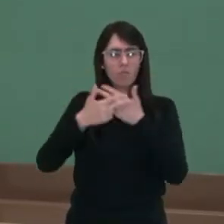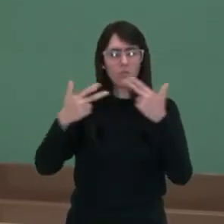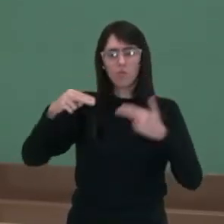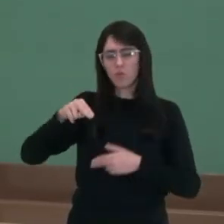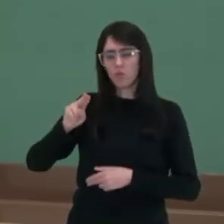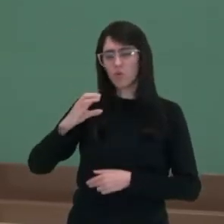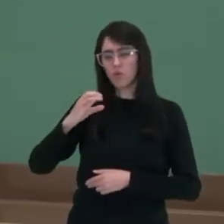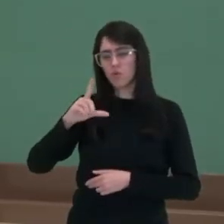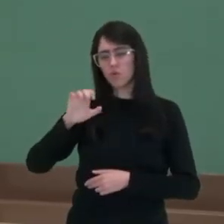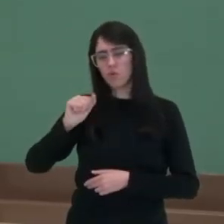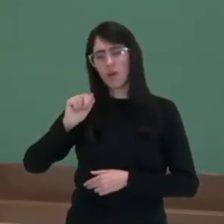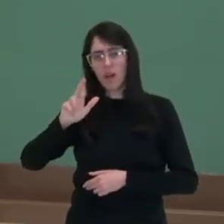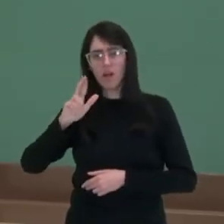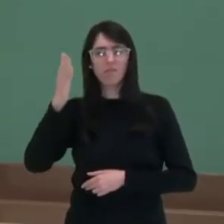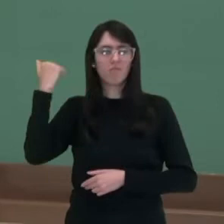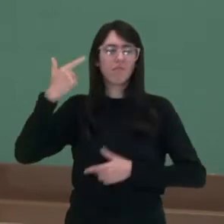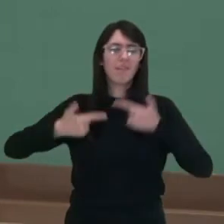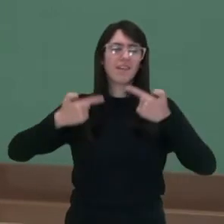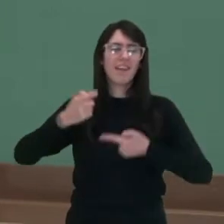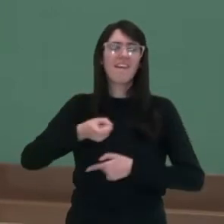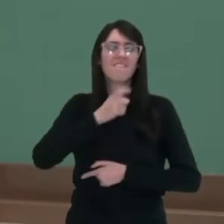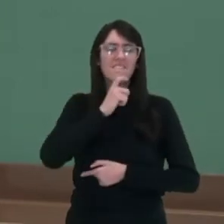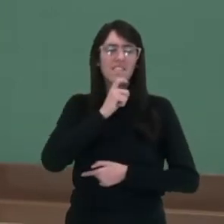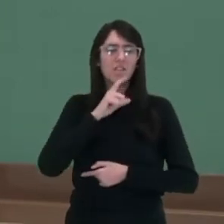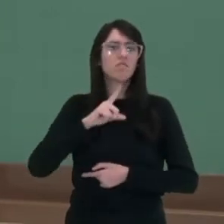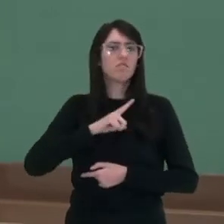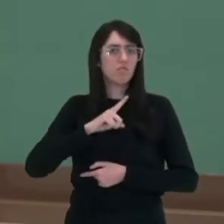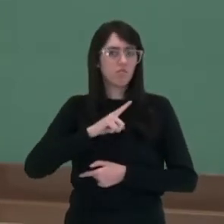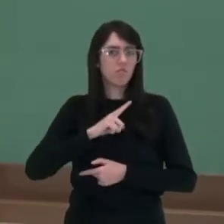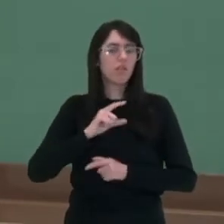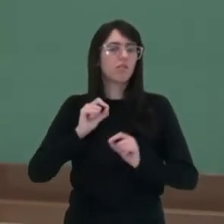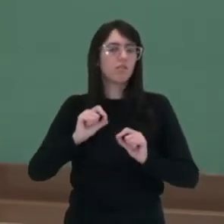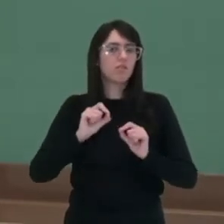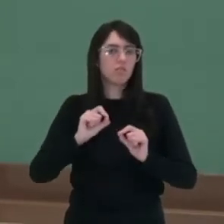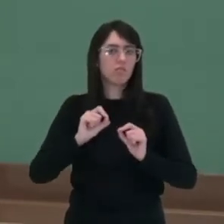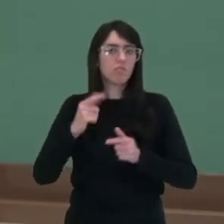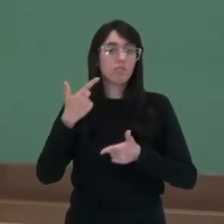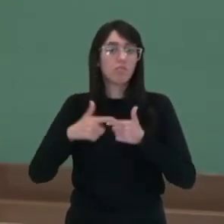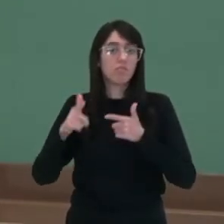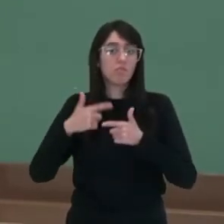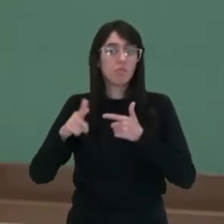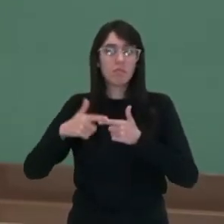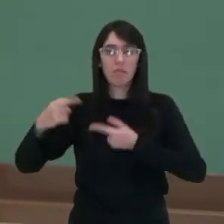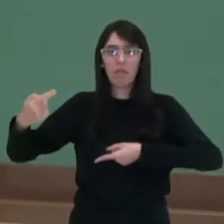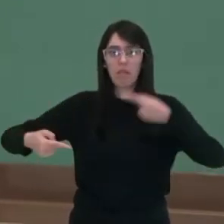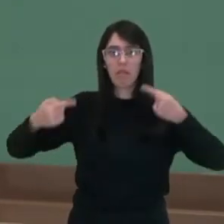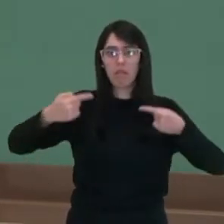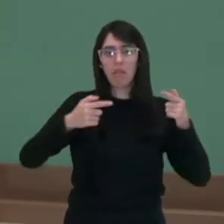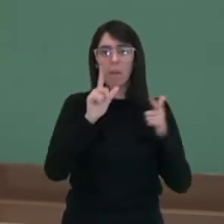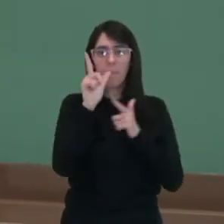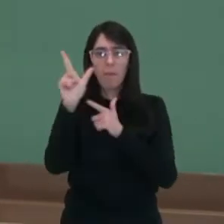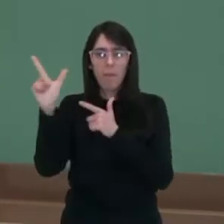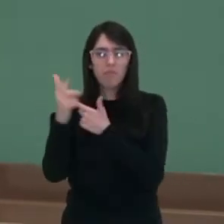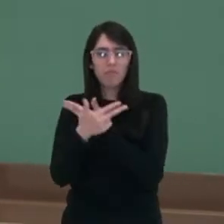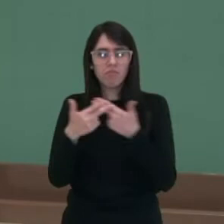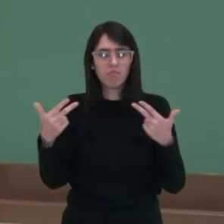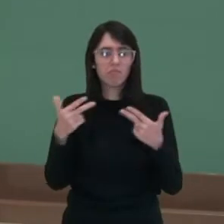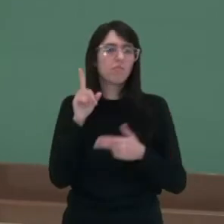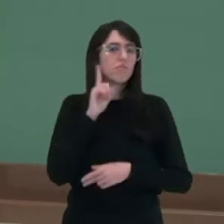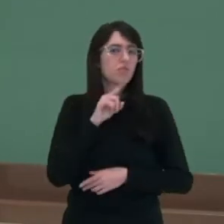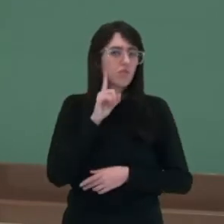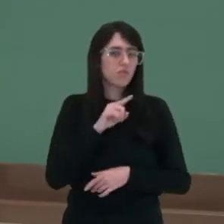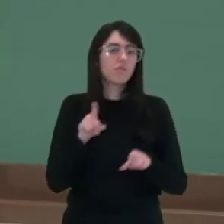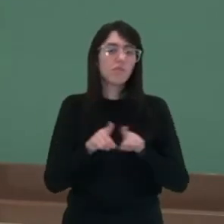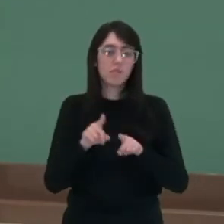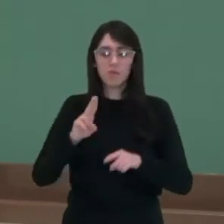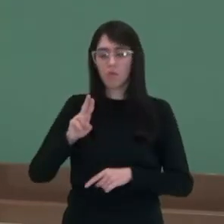ao longo de toda a Guerra Fria, que consistiu nesse conflito, nessa corrida armamentista envolvendo Estados Unidos e a